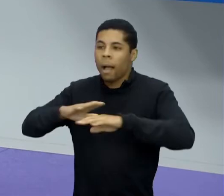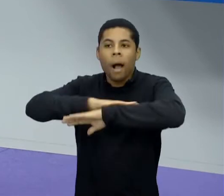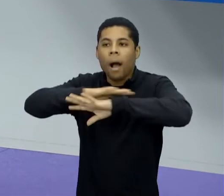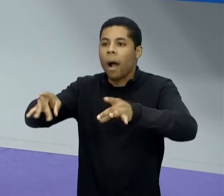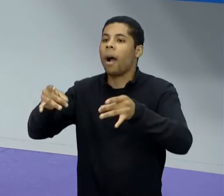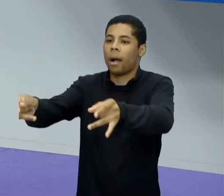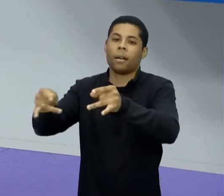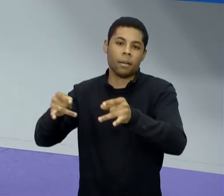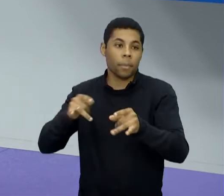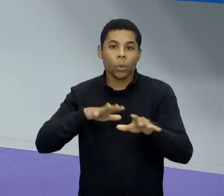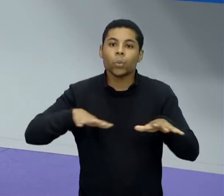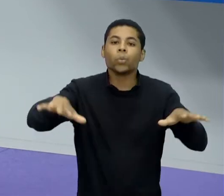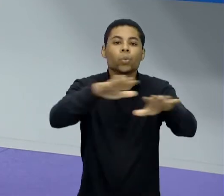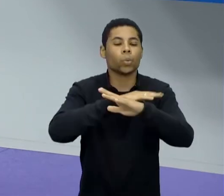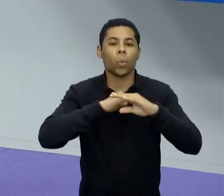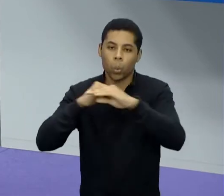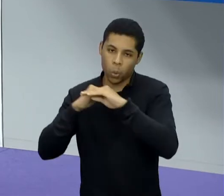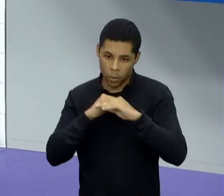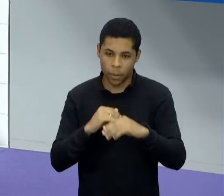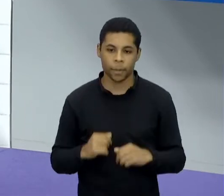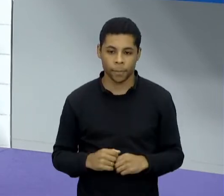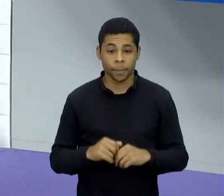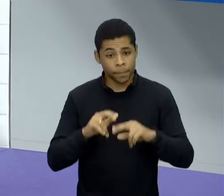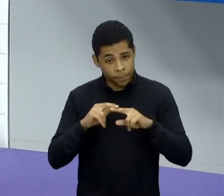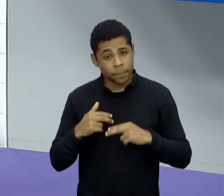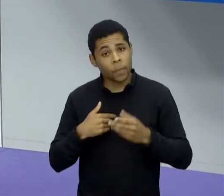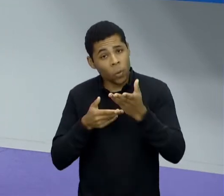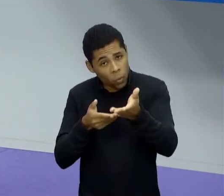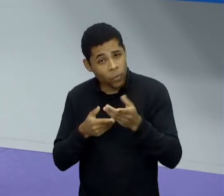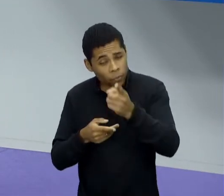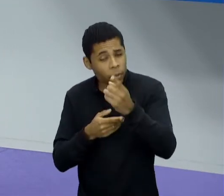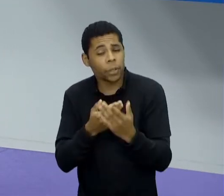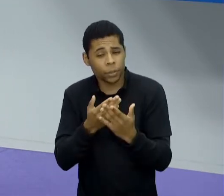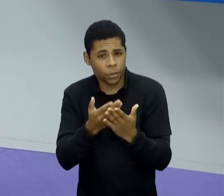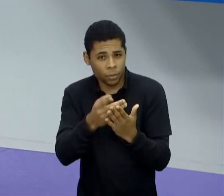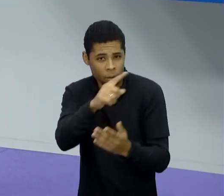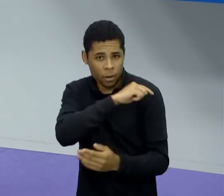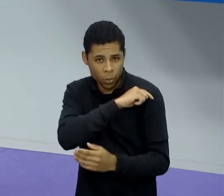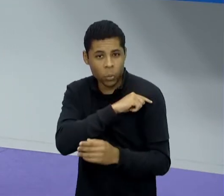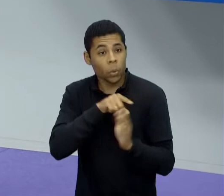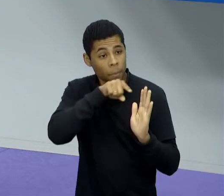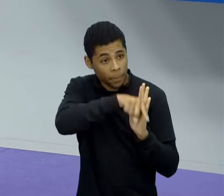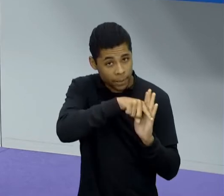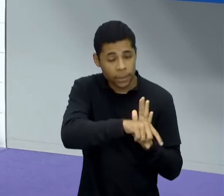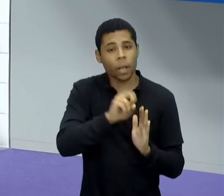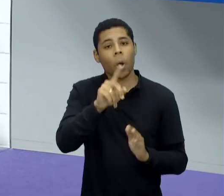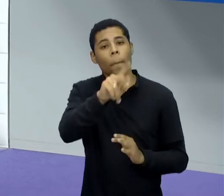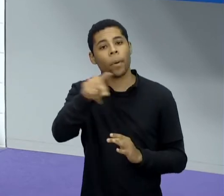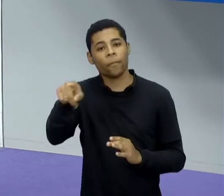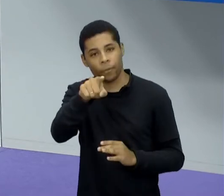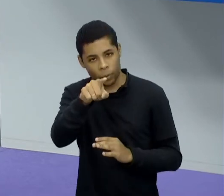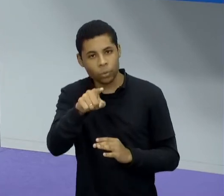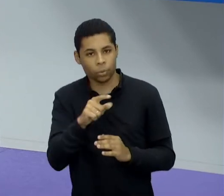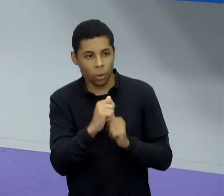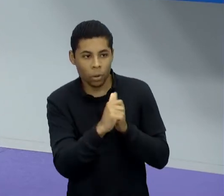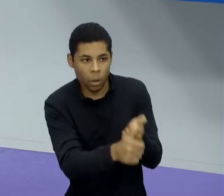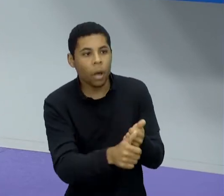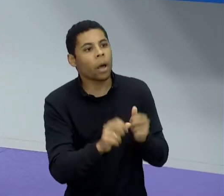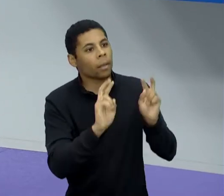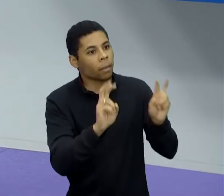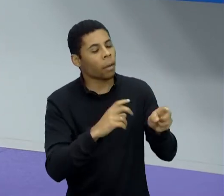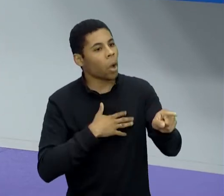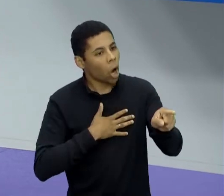a gente tem que fazer essa relação, que eu deixo aqui o convite para o aluno pesquisar, para o professor parceiro se aprofundar nesse